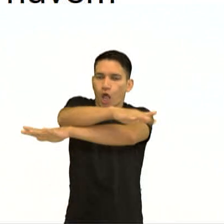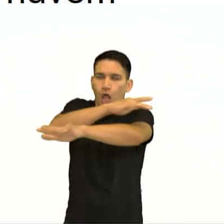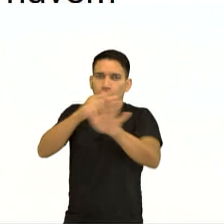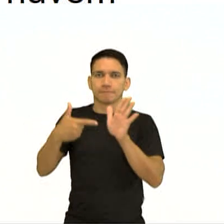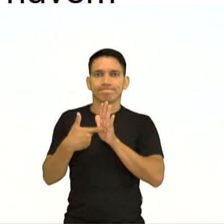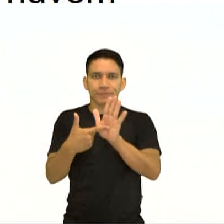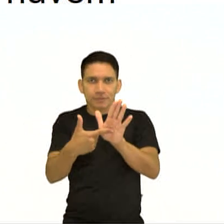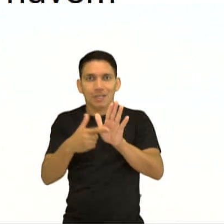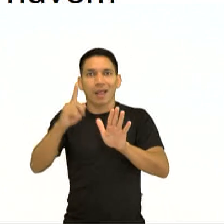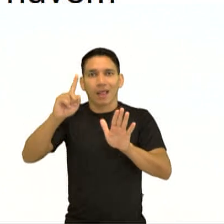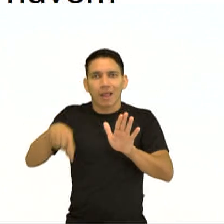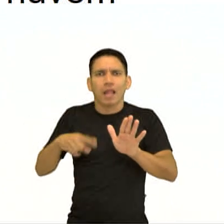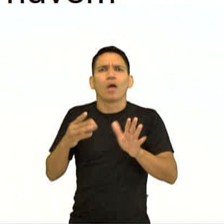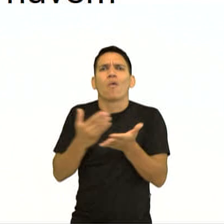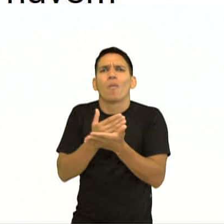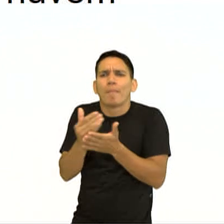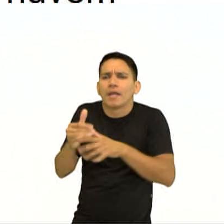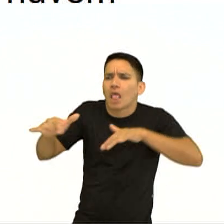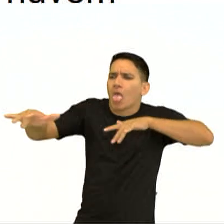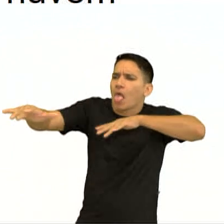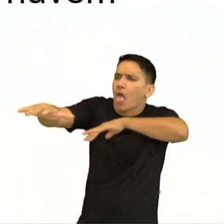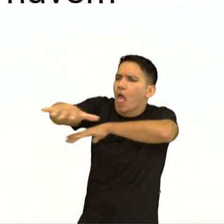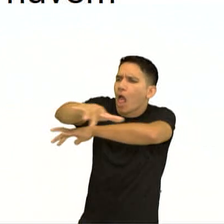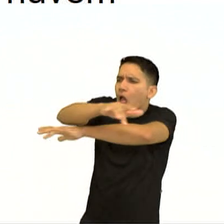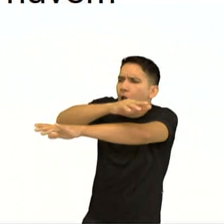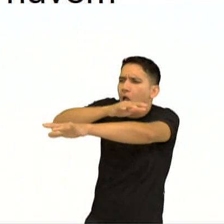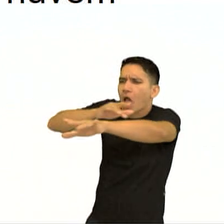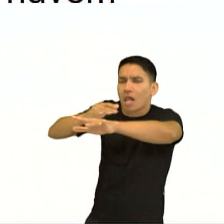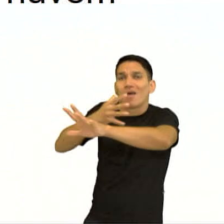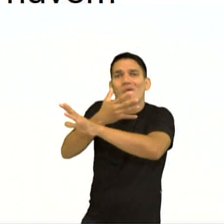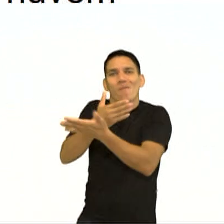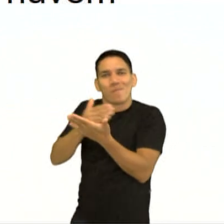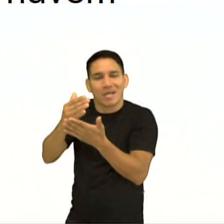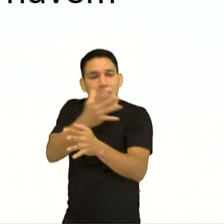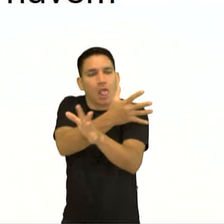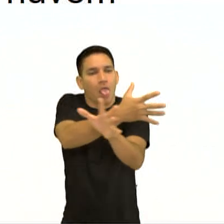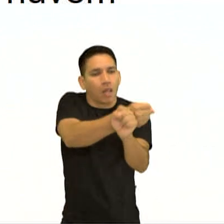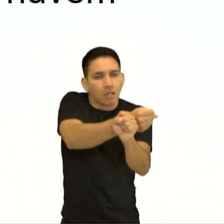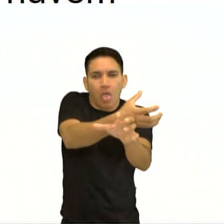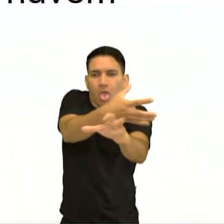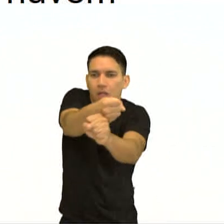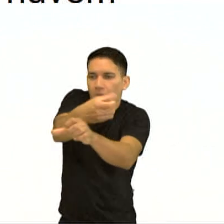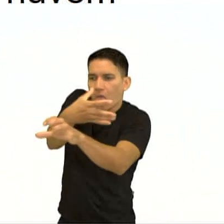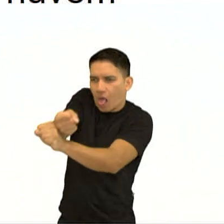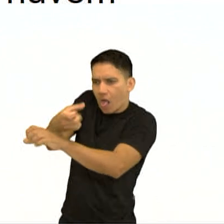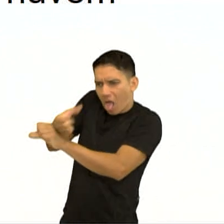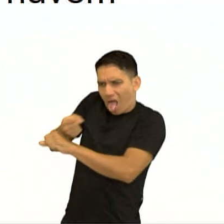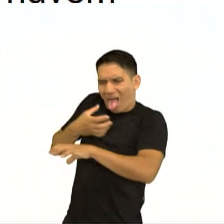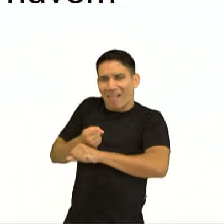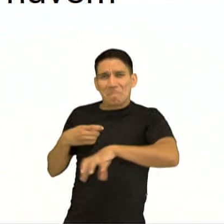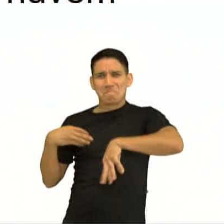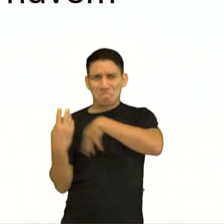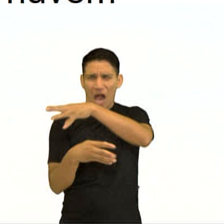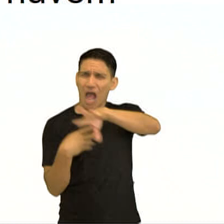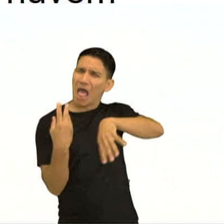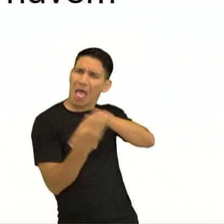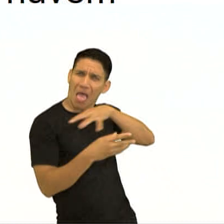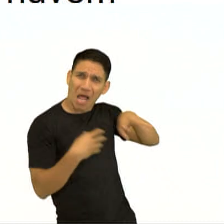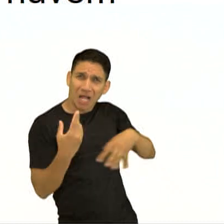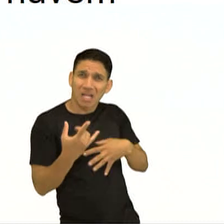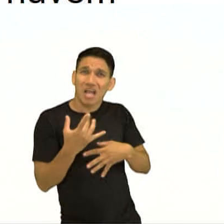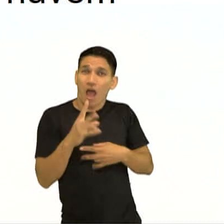estava, ela foi girando e foi entrando em colapso e as coisas foram acontecendo ali de forma desordenada e a